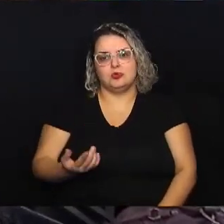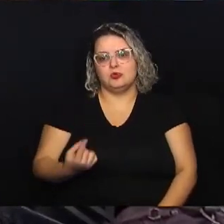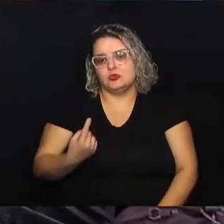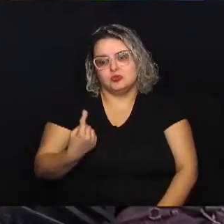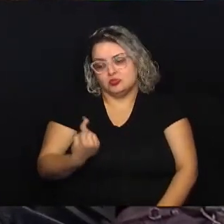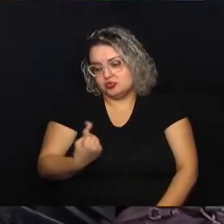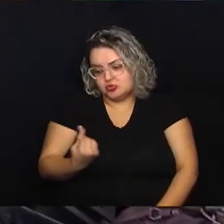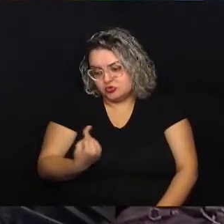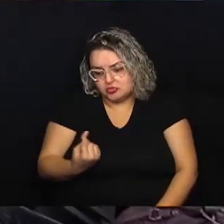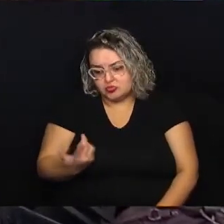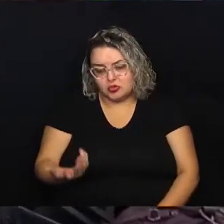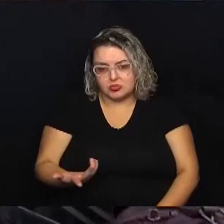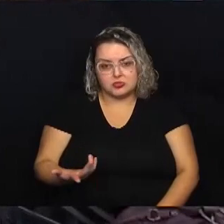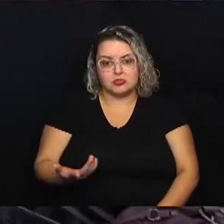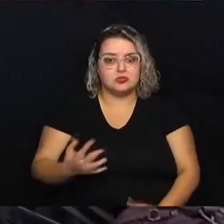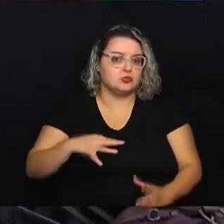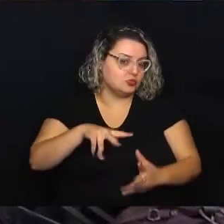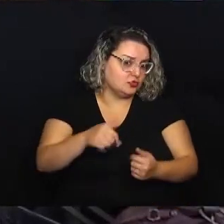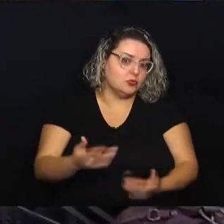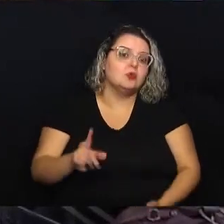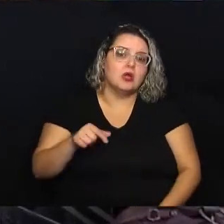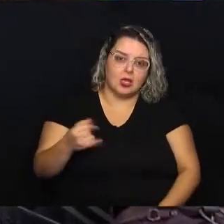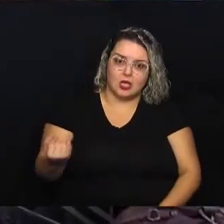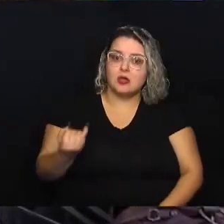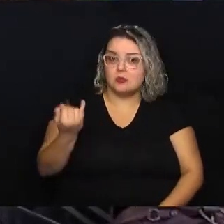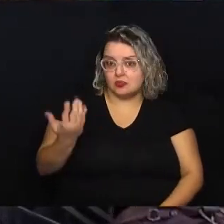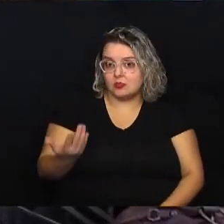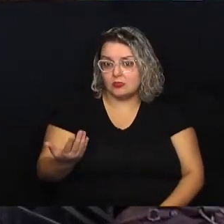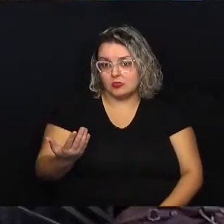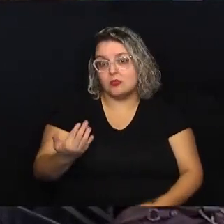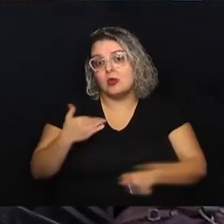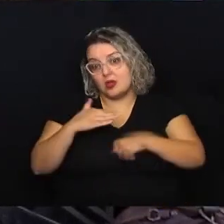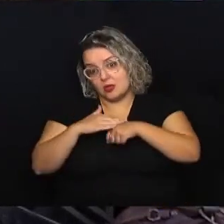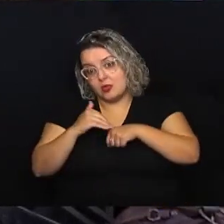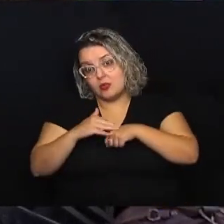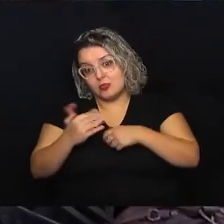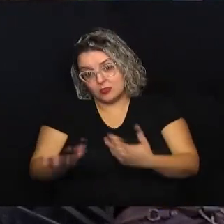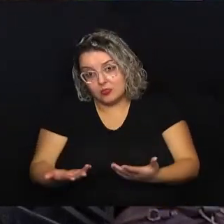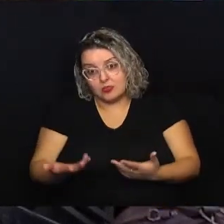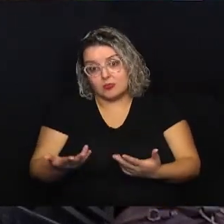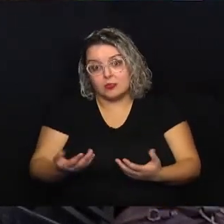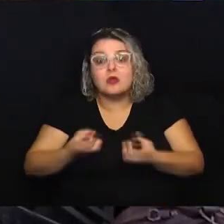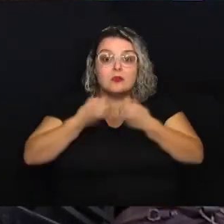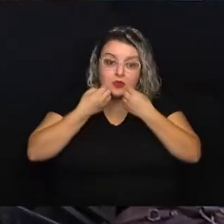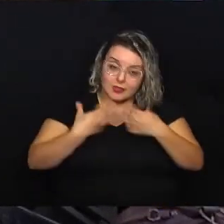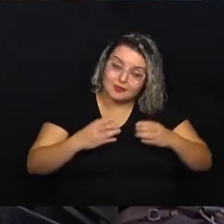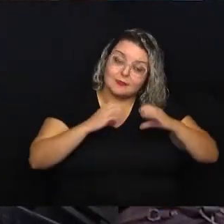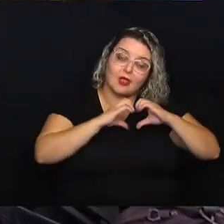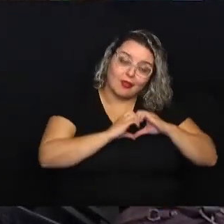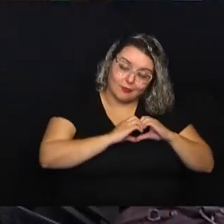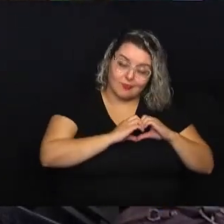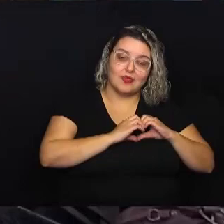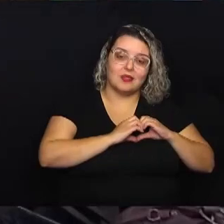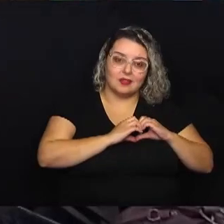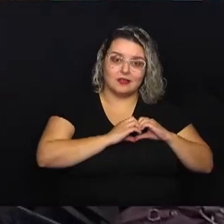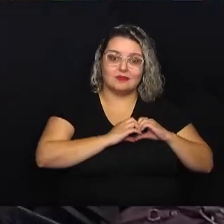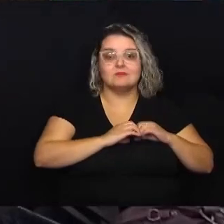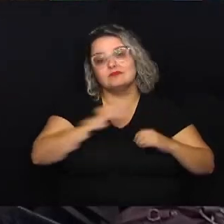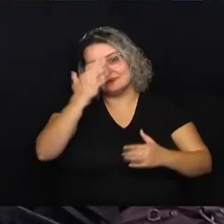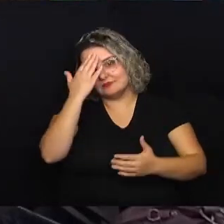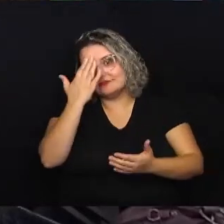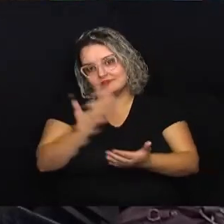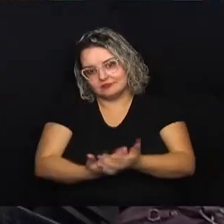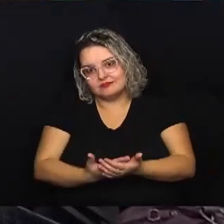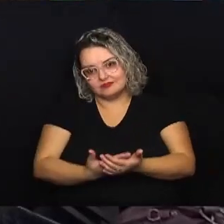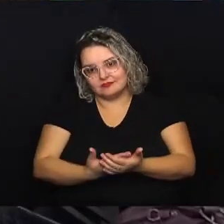mundo. Então é muito importante, é um carinho, é uma coisa que faz bem para o coração. E eu acredito que